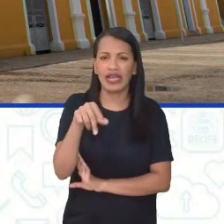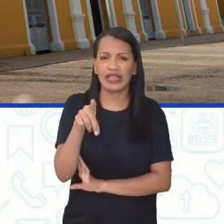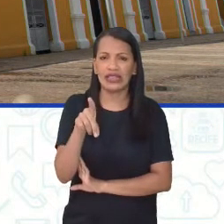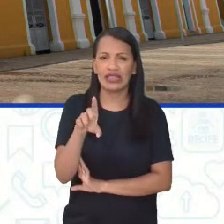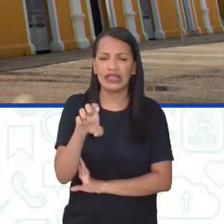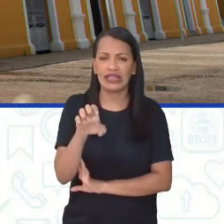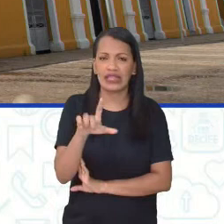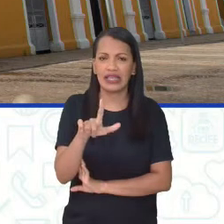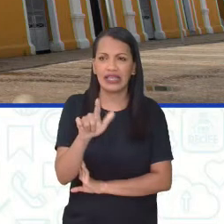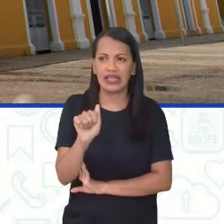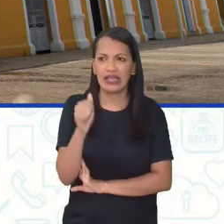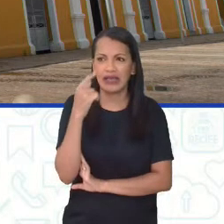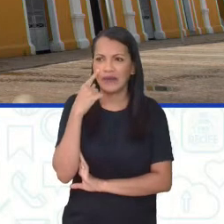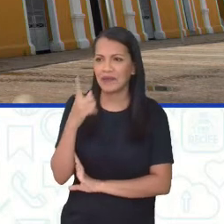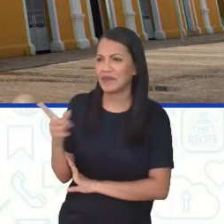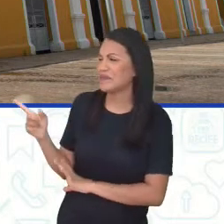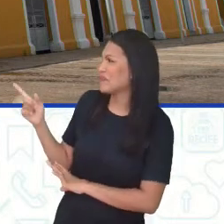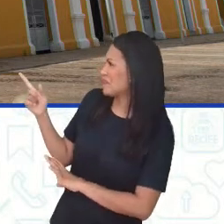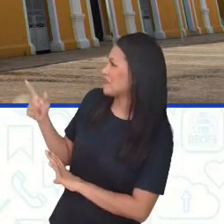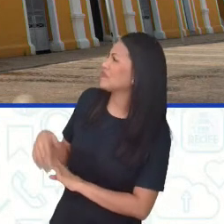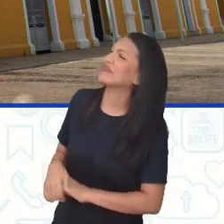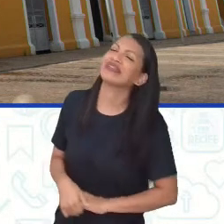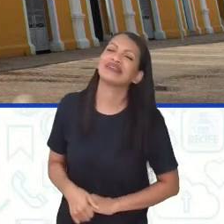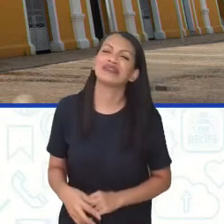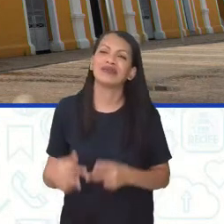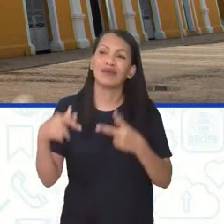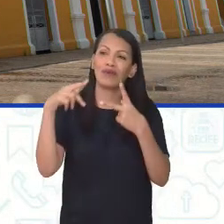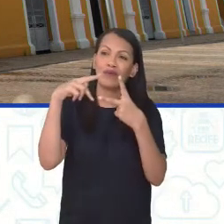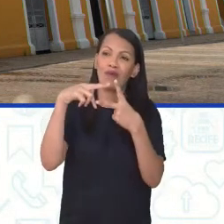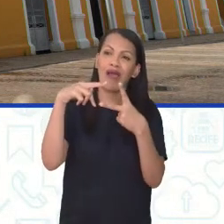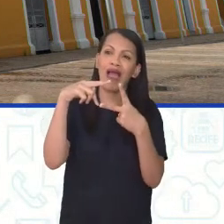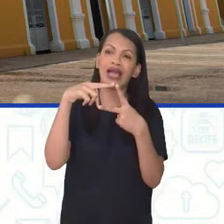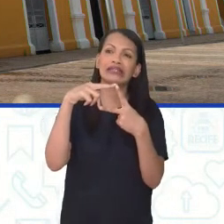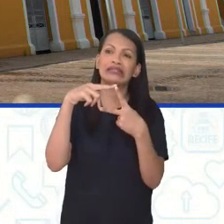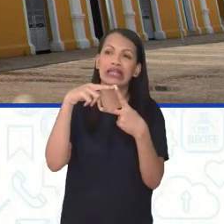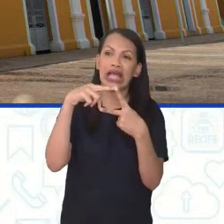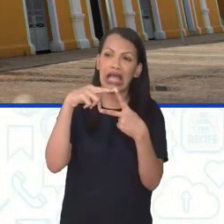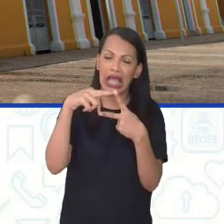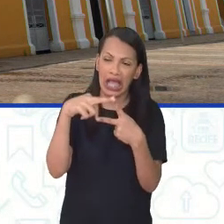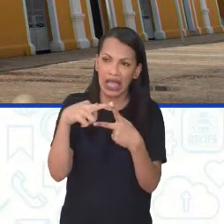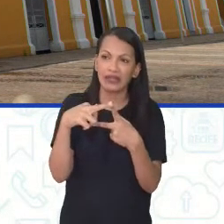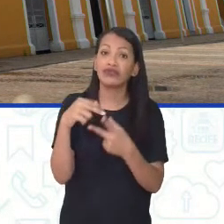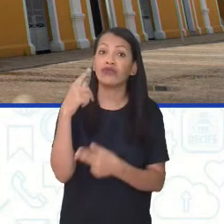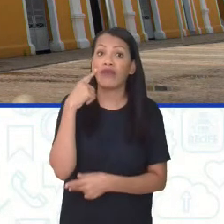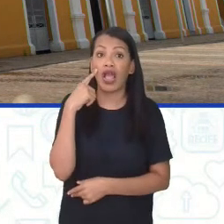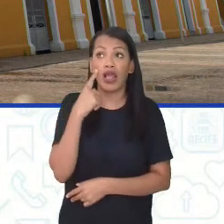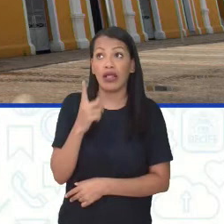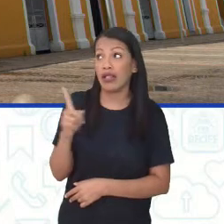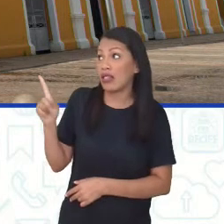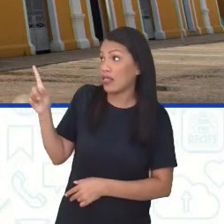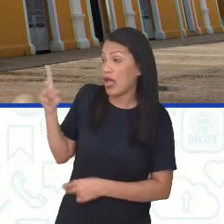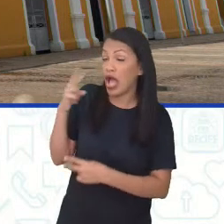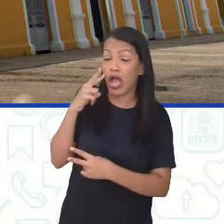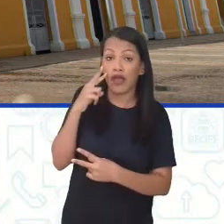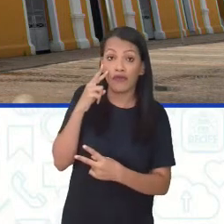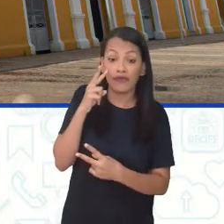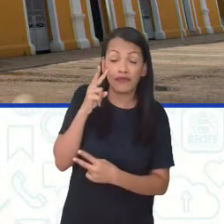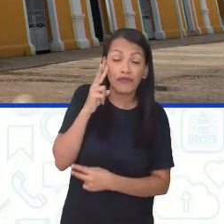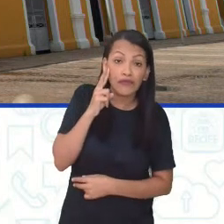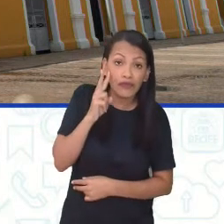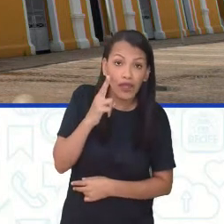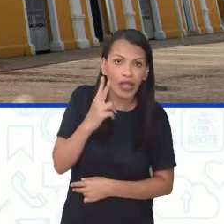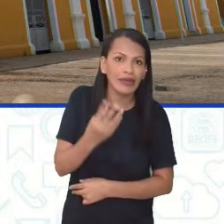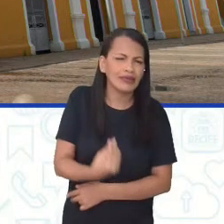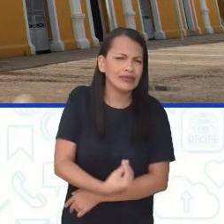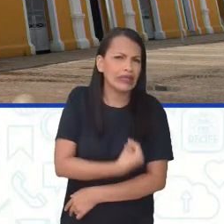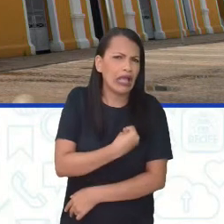retângulos especiais. Aquele lá de cima que está parecendo um quadrado, mas se você for lá ao vivo, vocês vão ver que é um retângulo, é